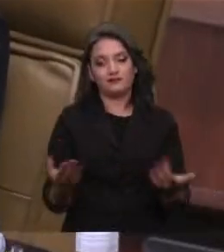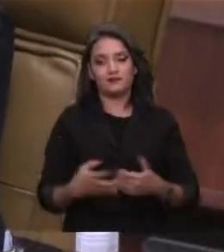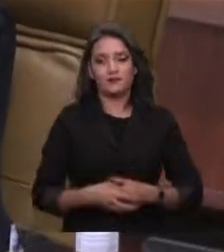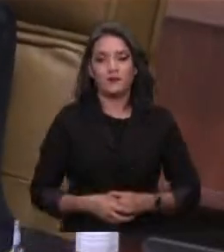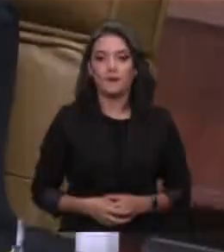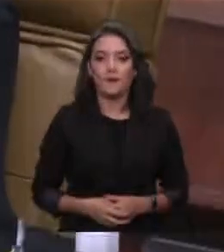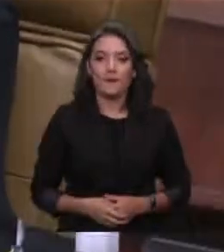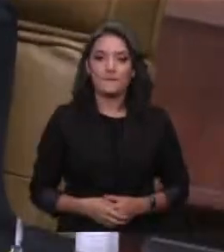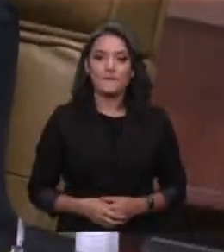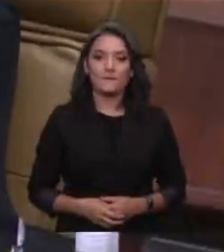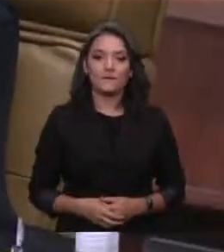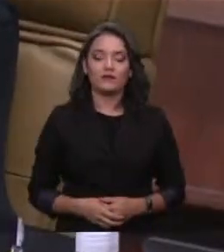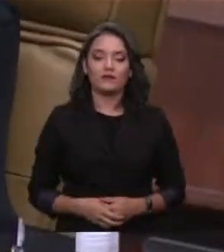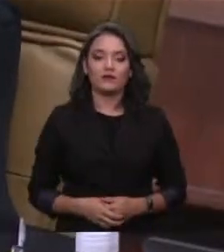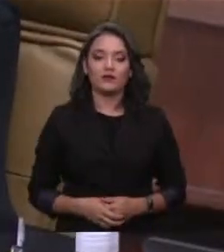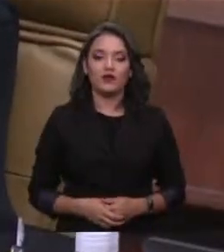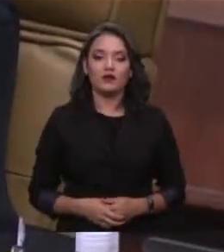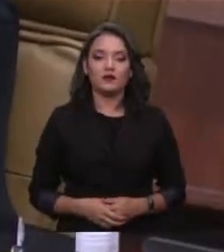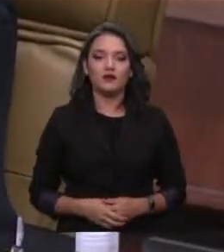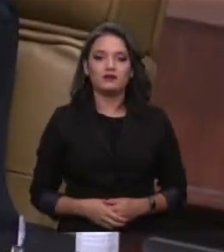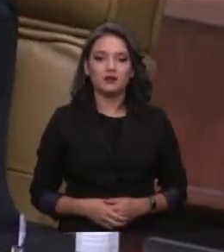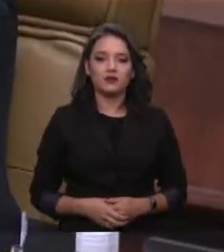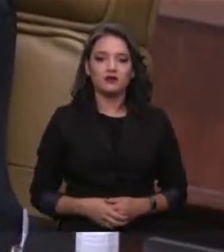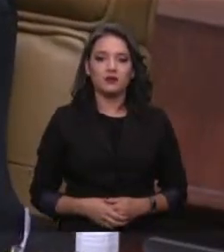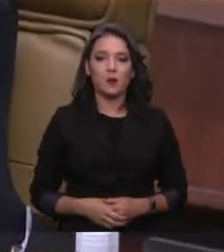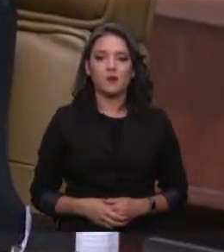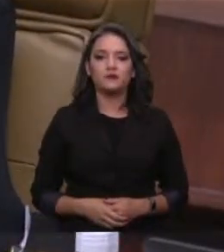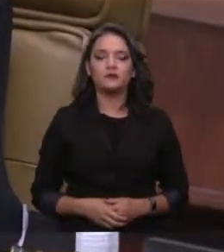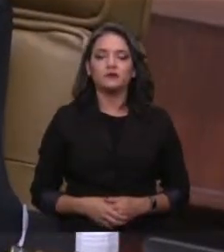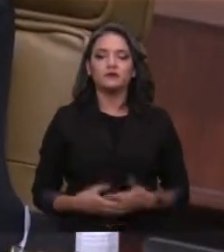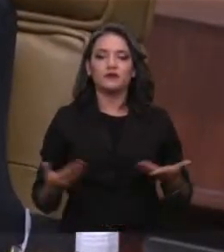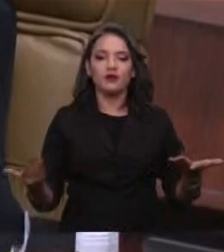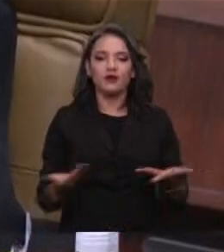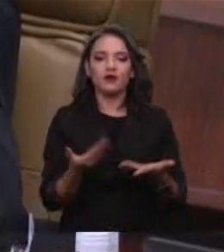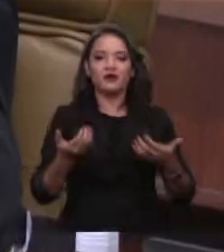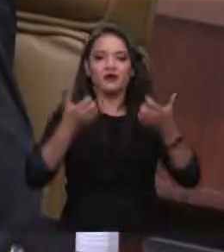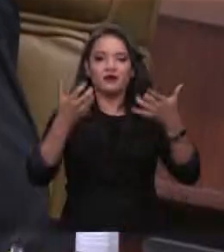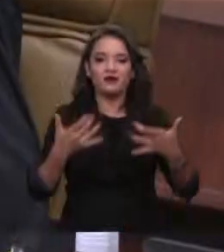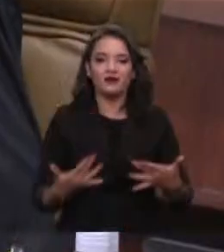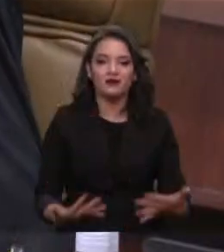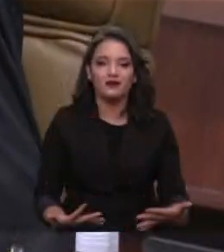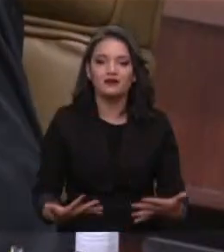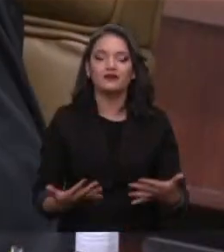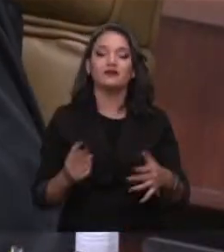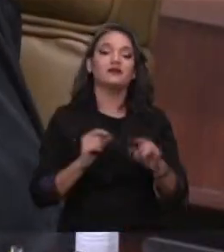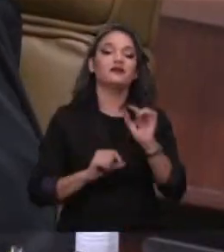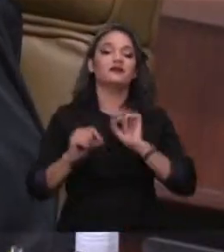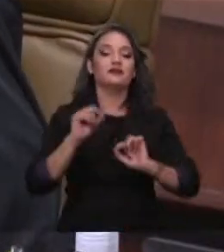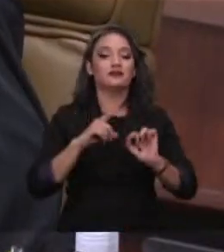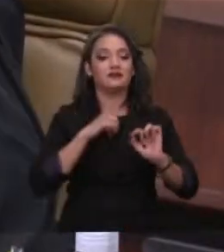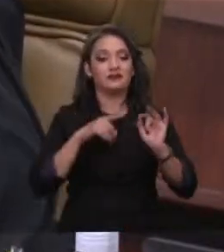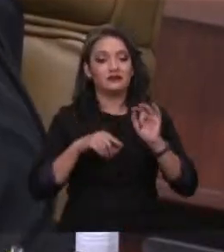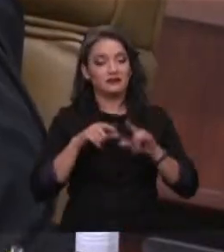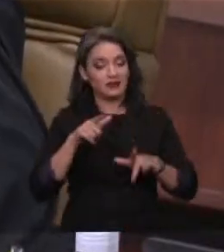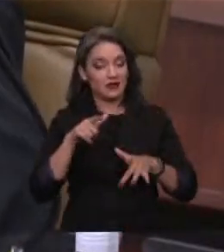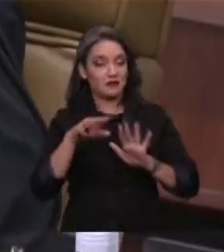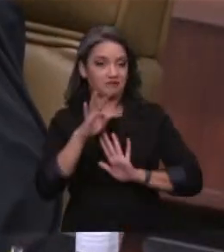E eu trago agora as justificativas teóricas para essa tese.